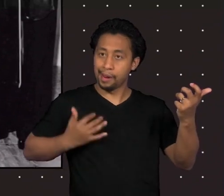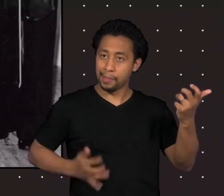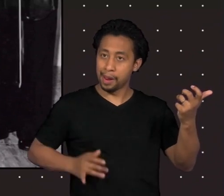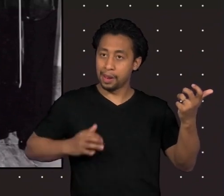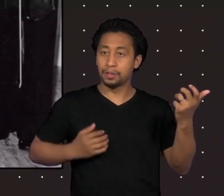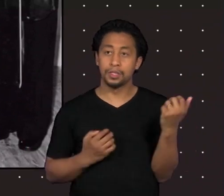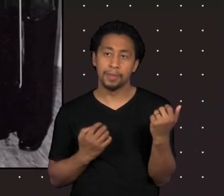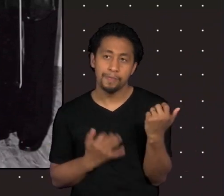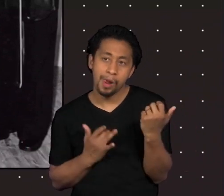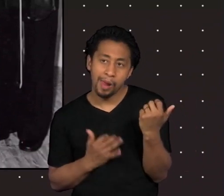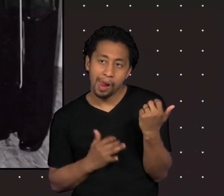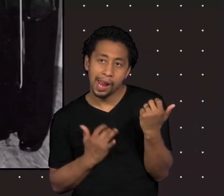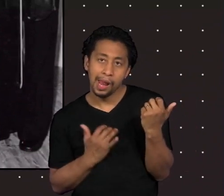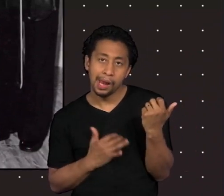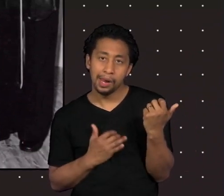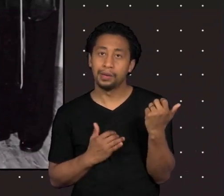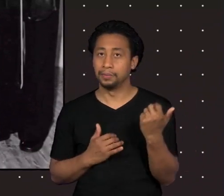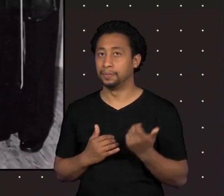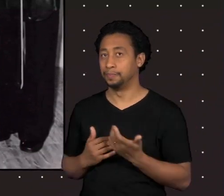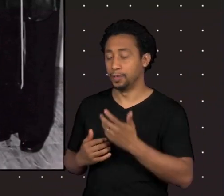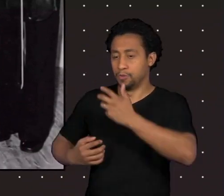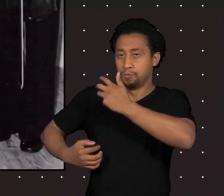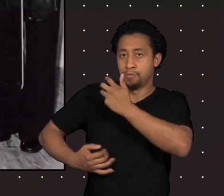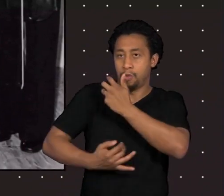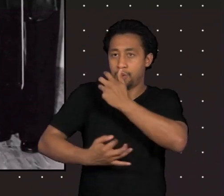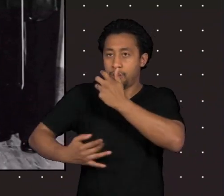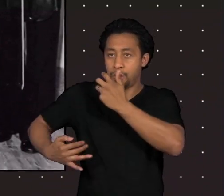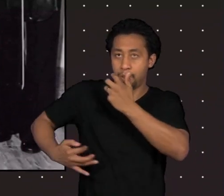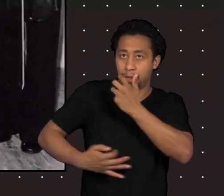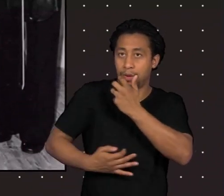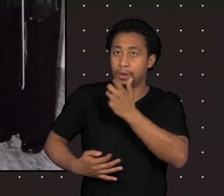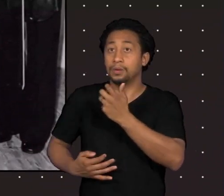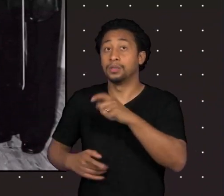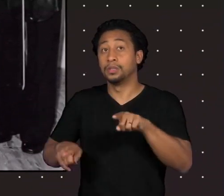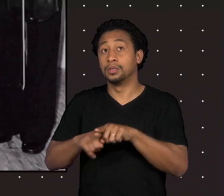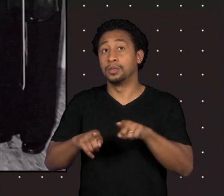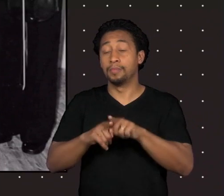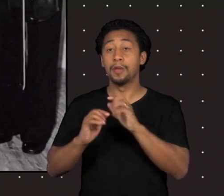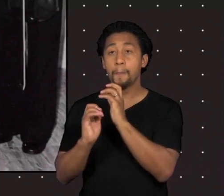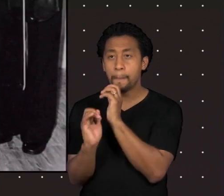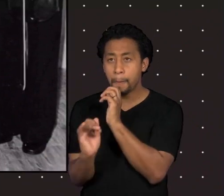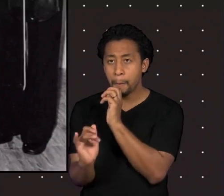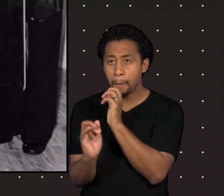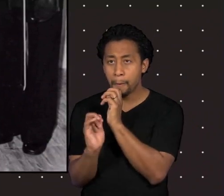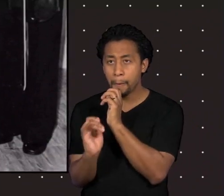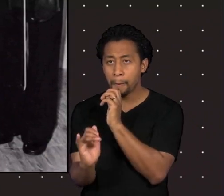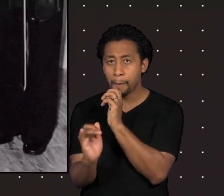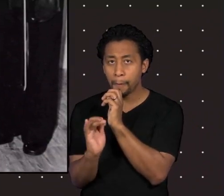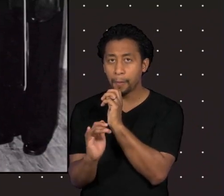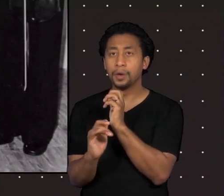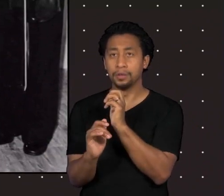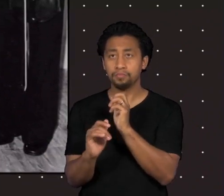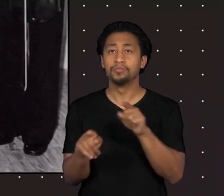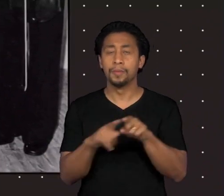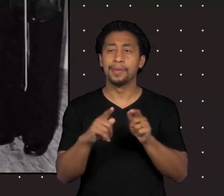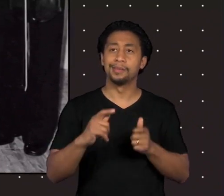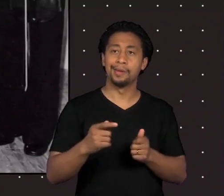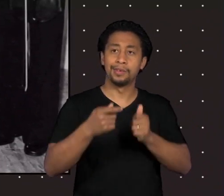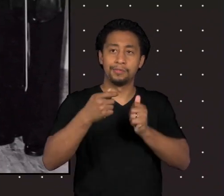um violino ou rabeca por uma flauta e por um marimbau que é uma espécie de um birimbau que ao invés de ser